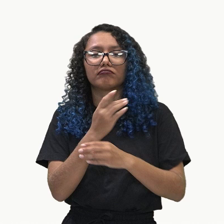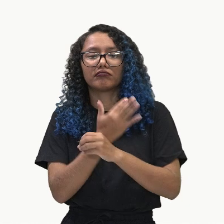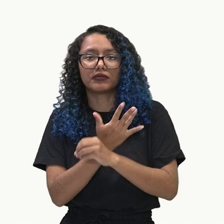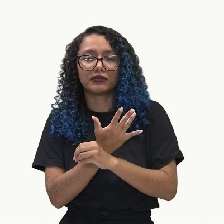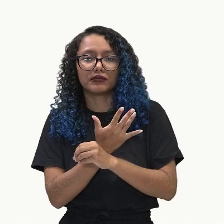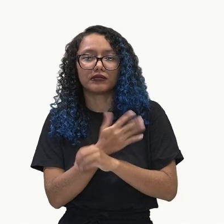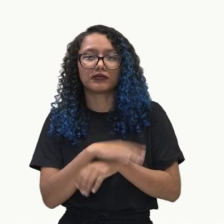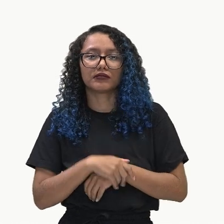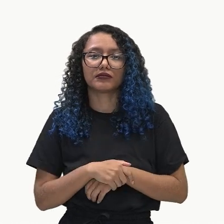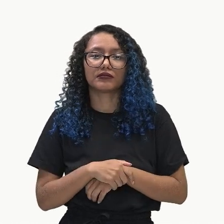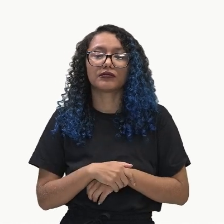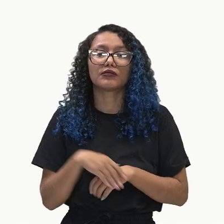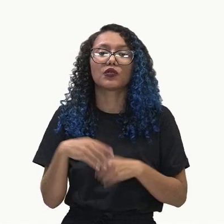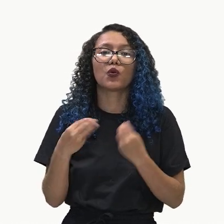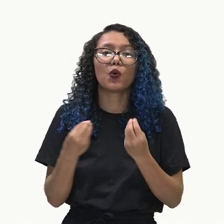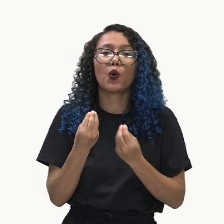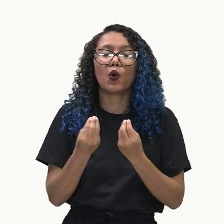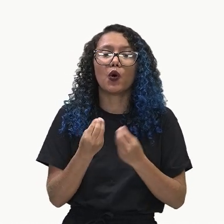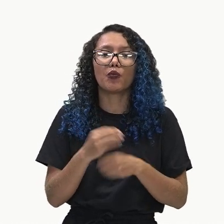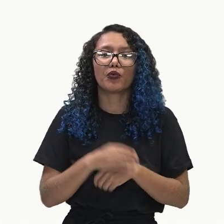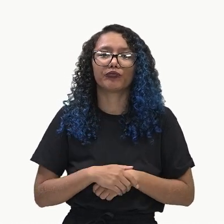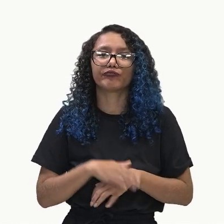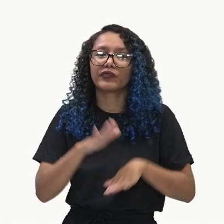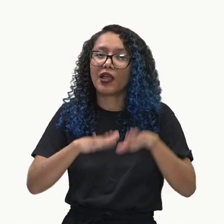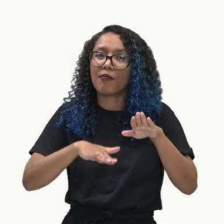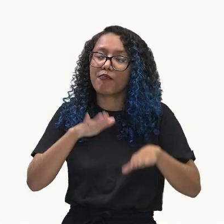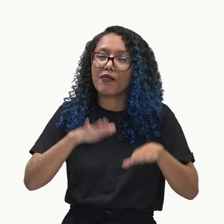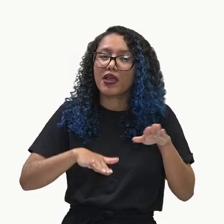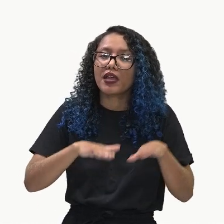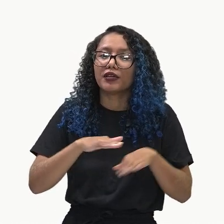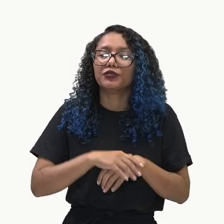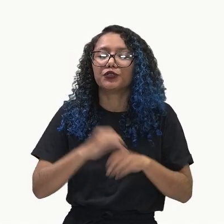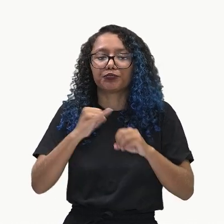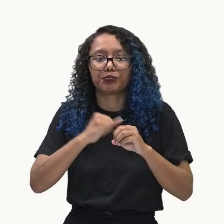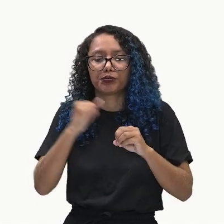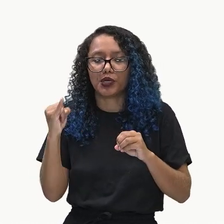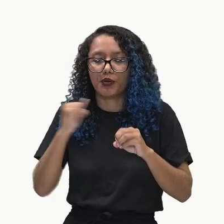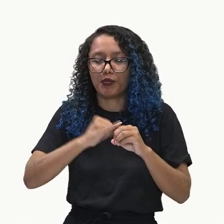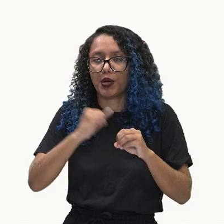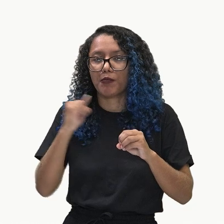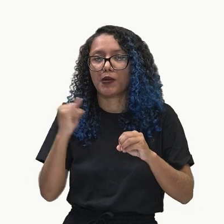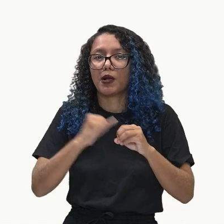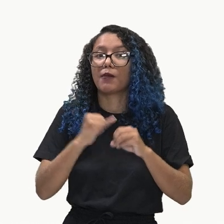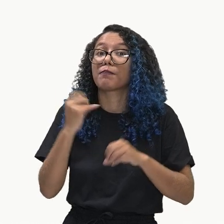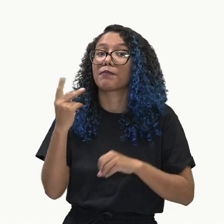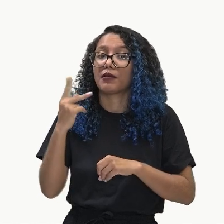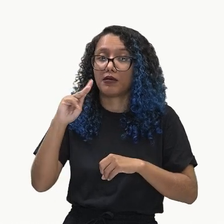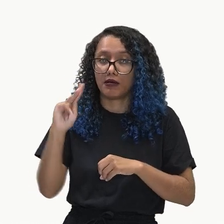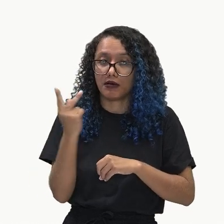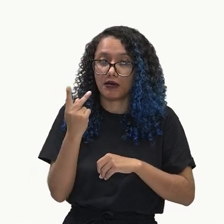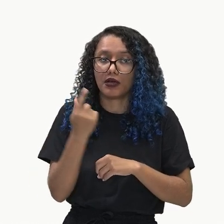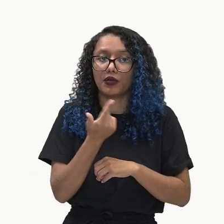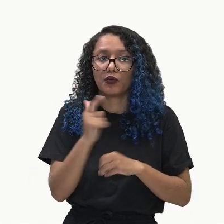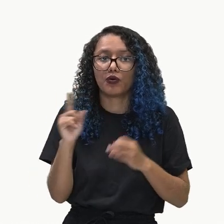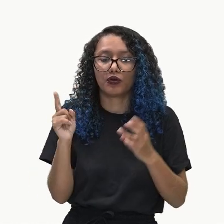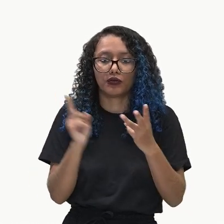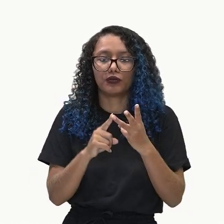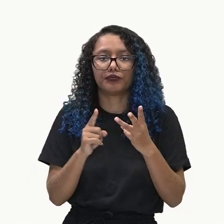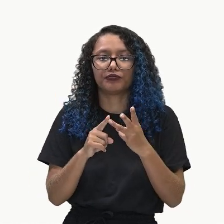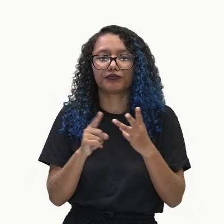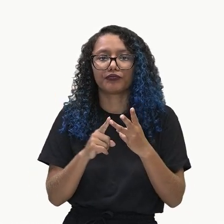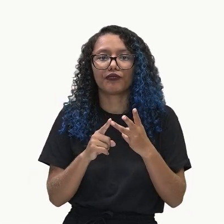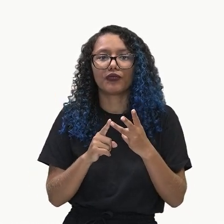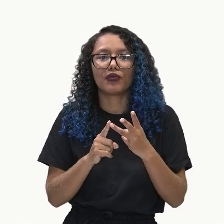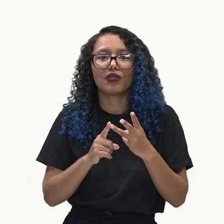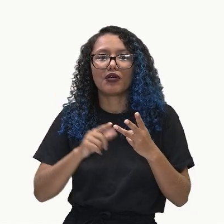pelo processo de ionização, através do pH. E os óxidos